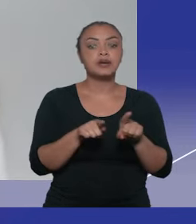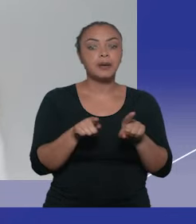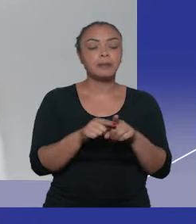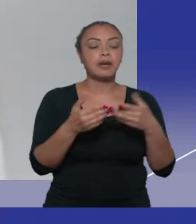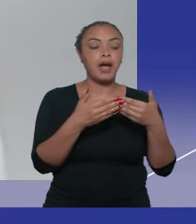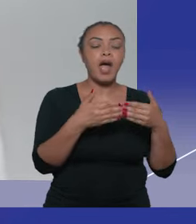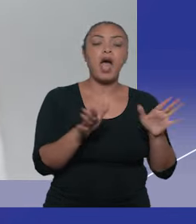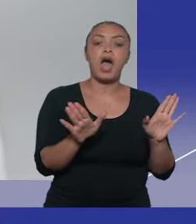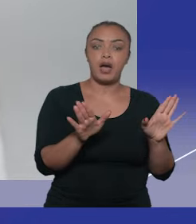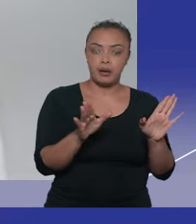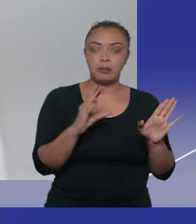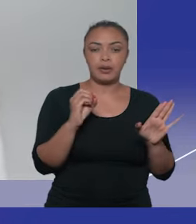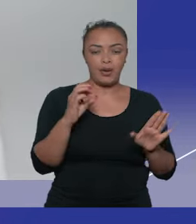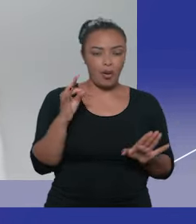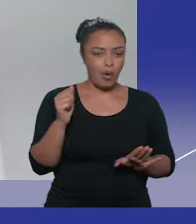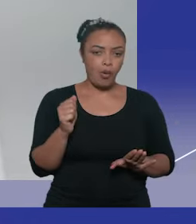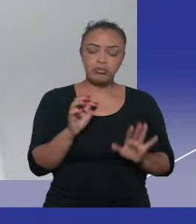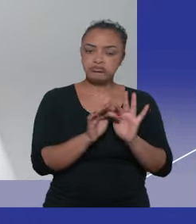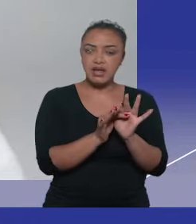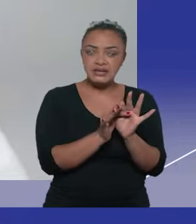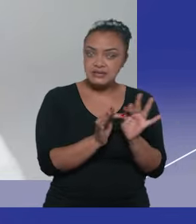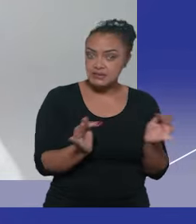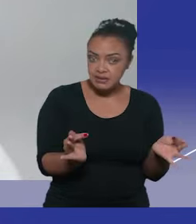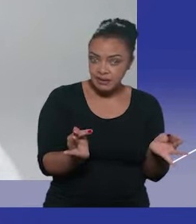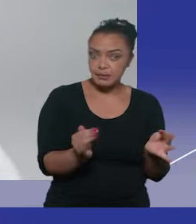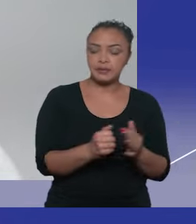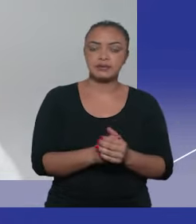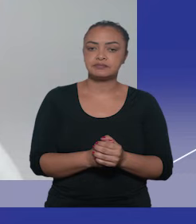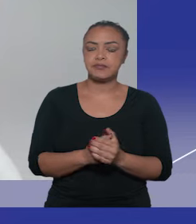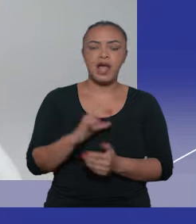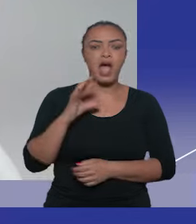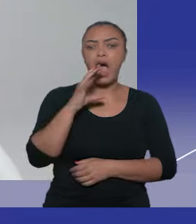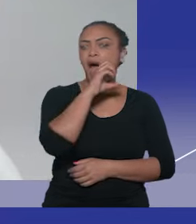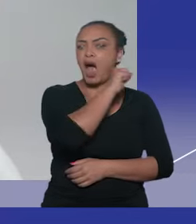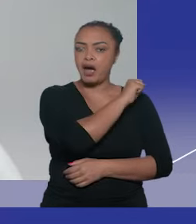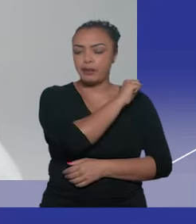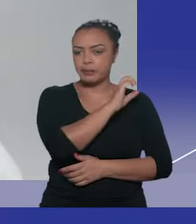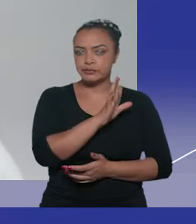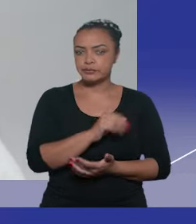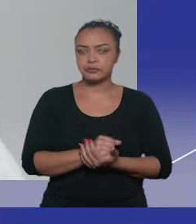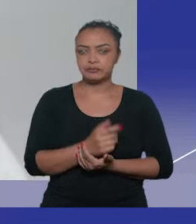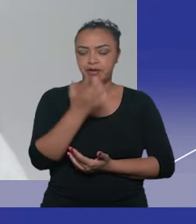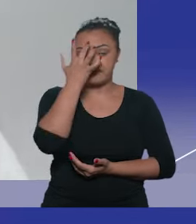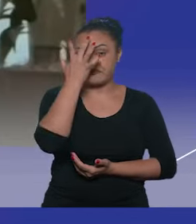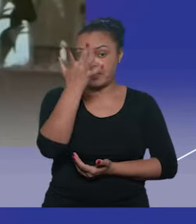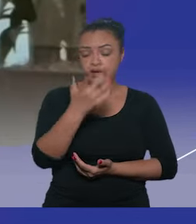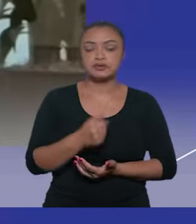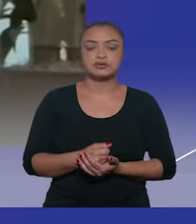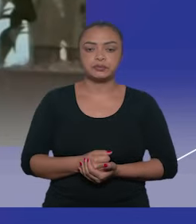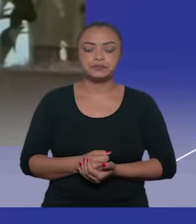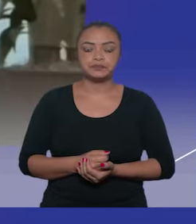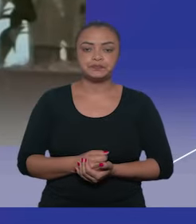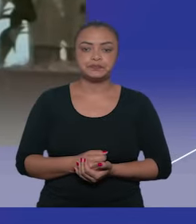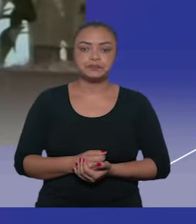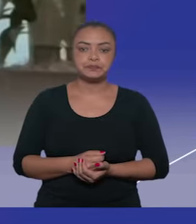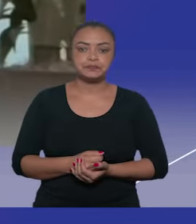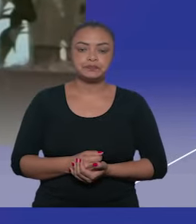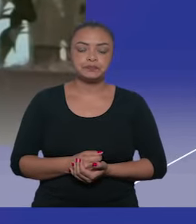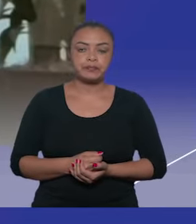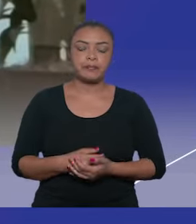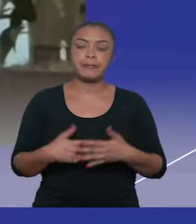né? Exato, você tem acesso pela internet, pode baixar o aplicativo e o processo de abertura de conta é super simples. É um